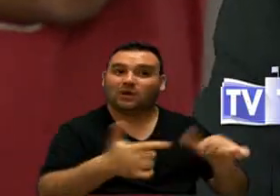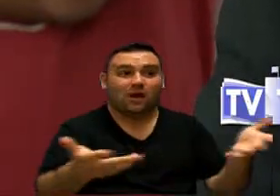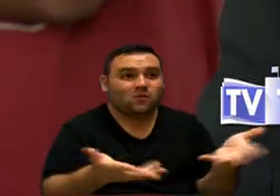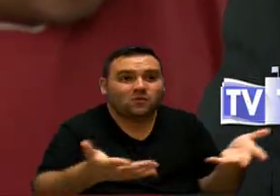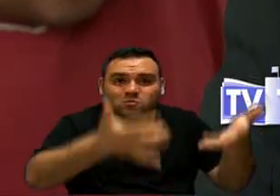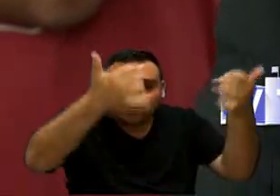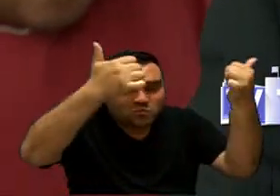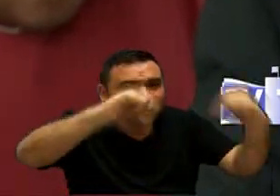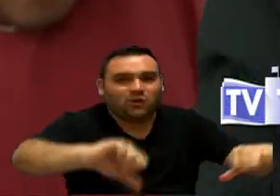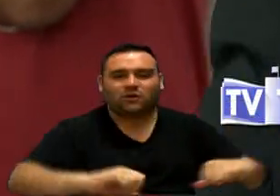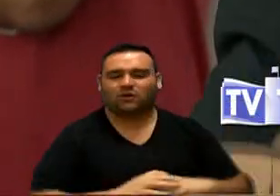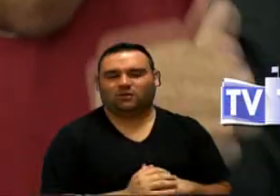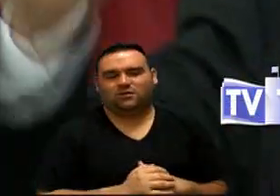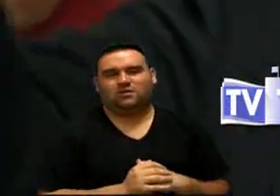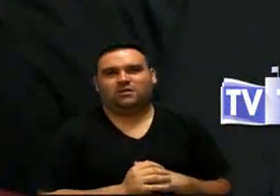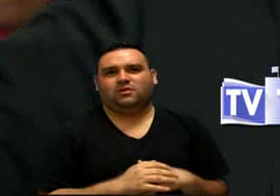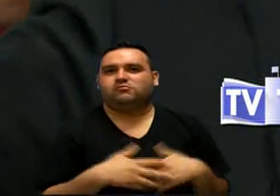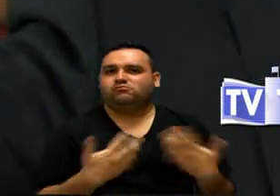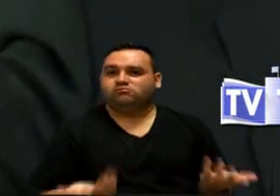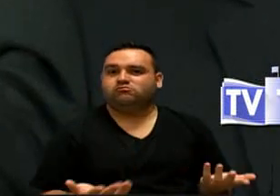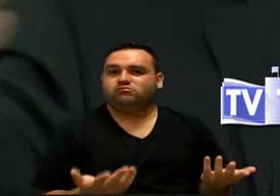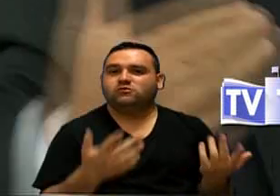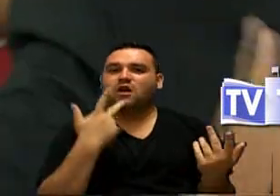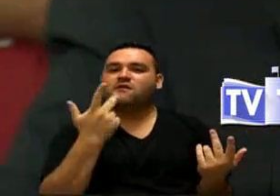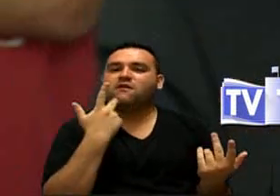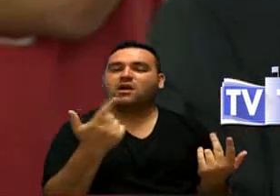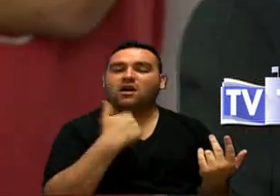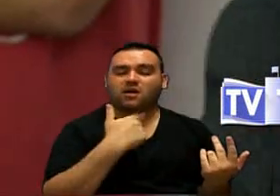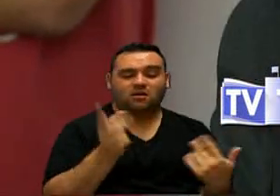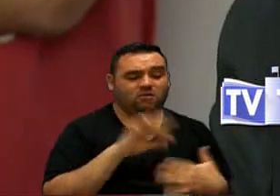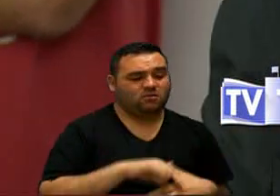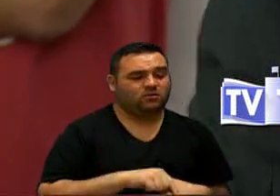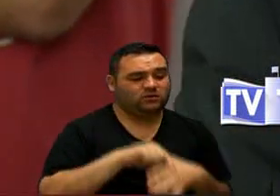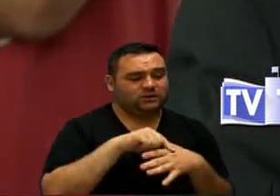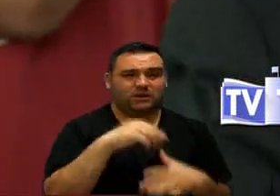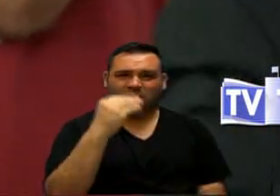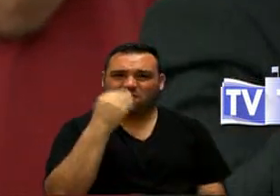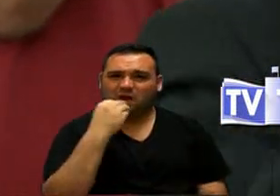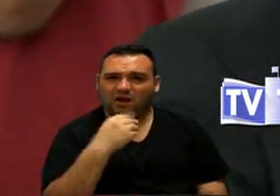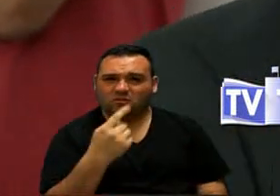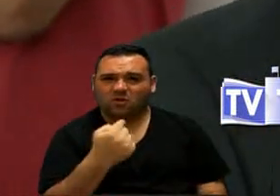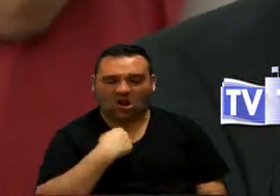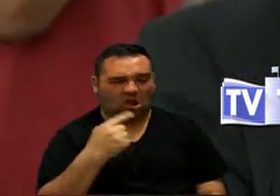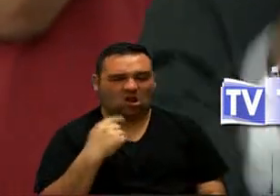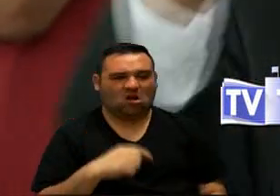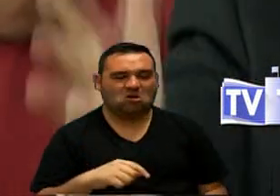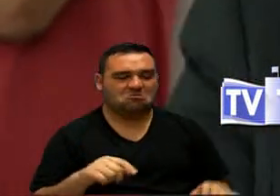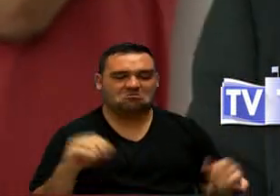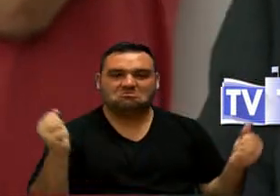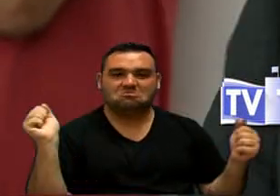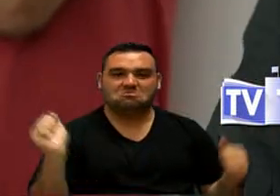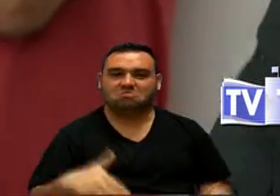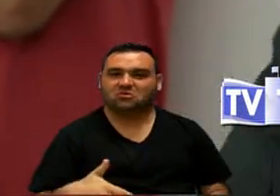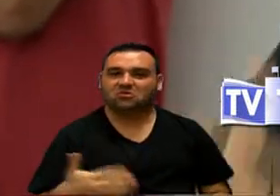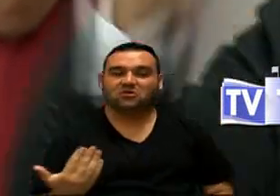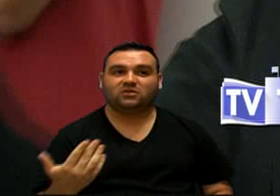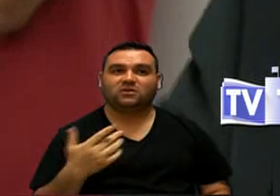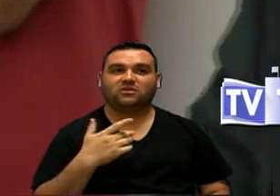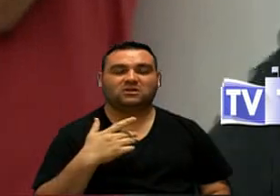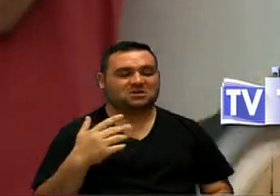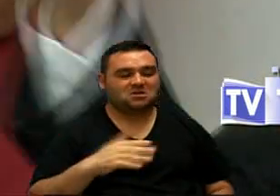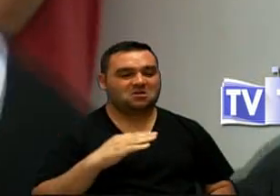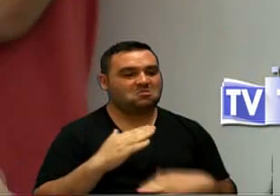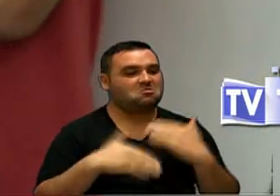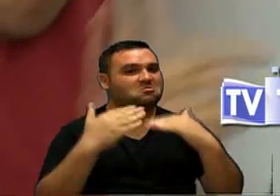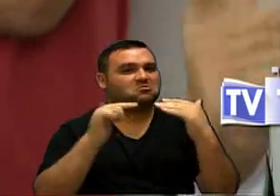pior. Então, esse vem no direito de dizer que eu sou um líder, que não presto para nada, você não ajuda em nada, você não